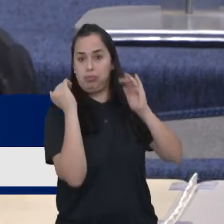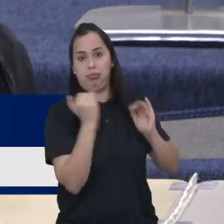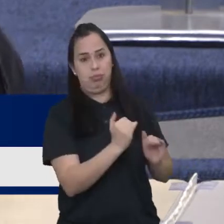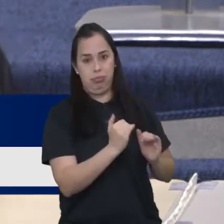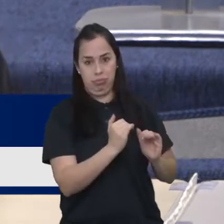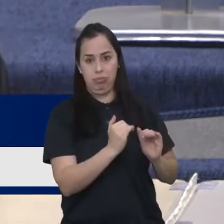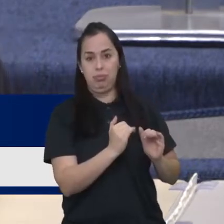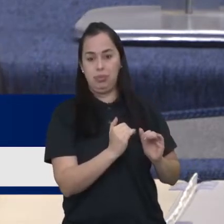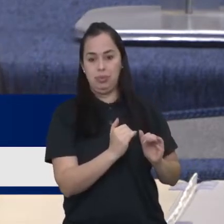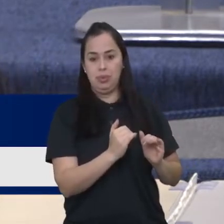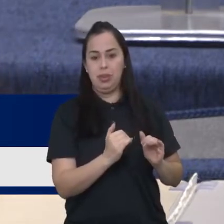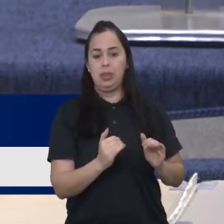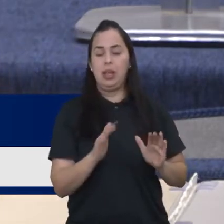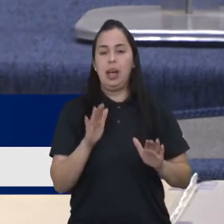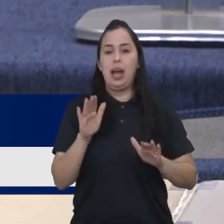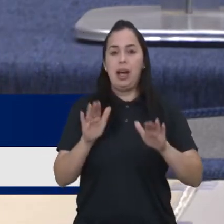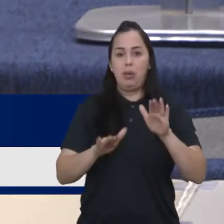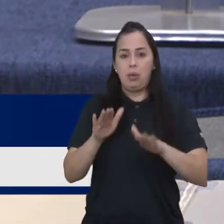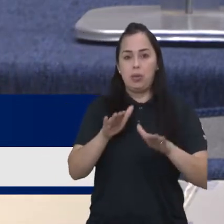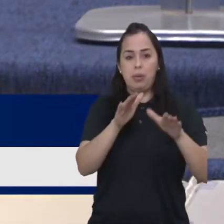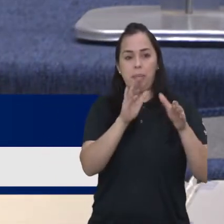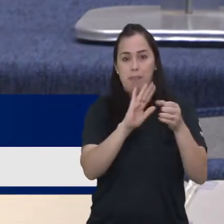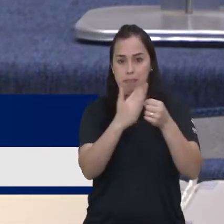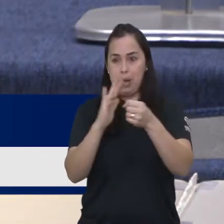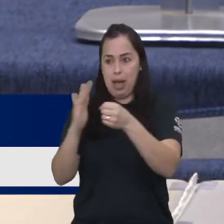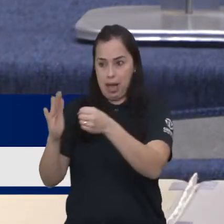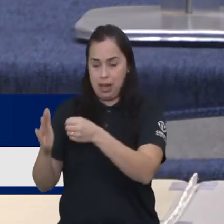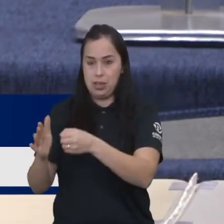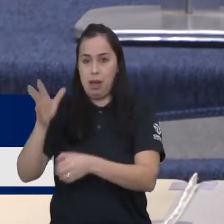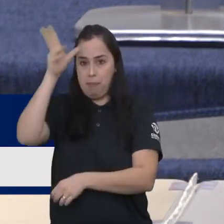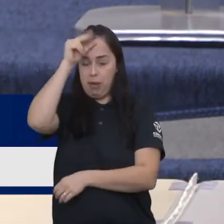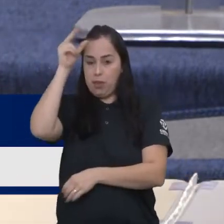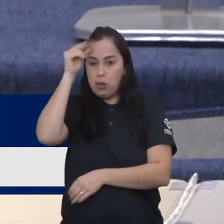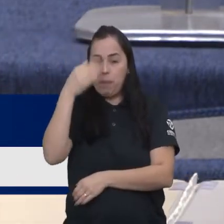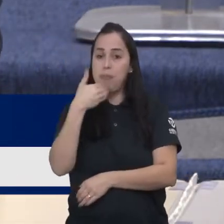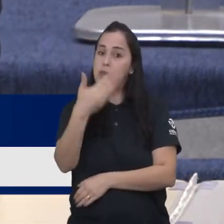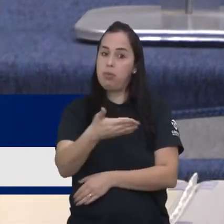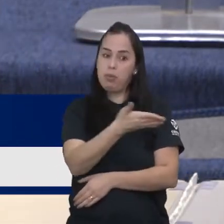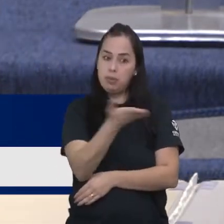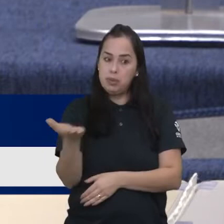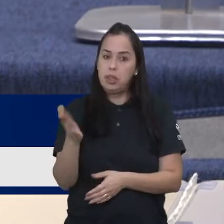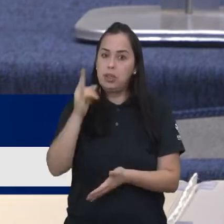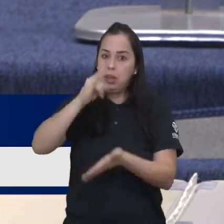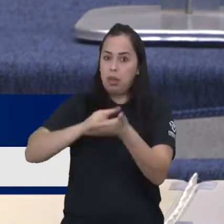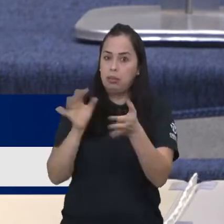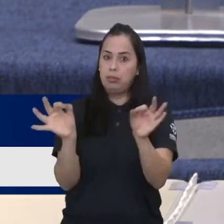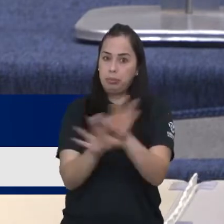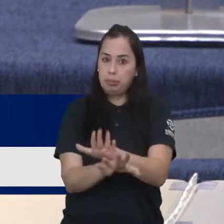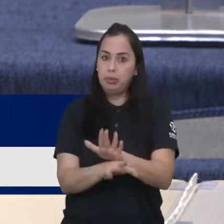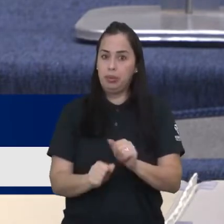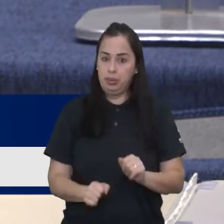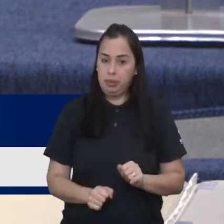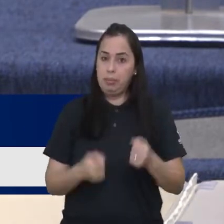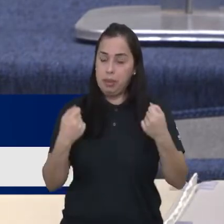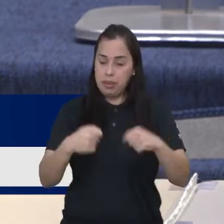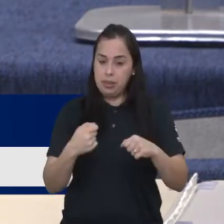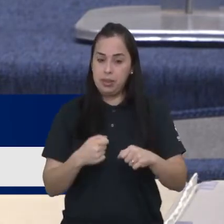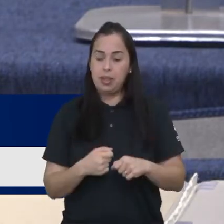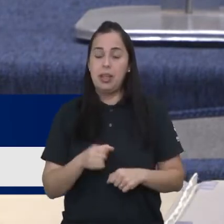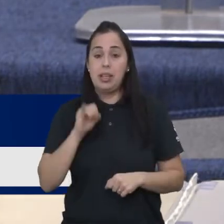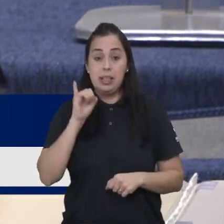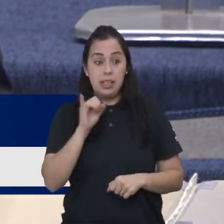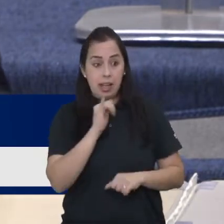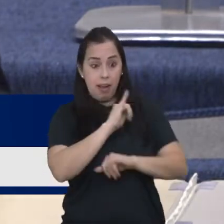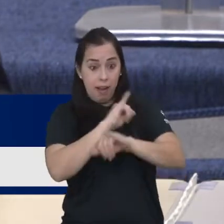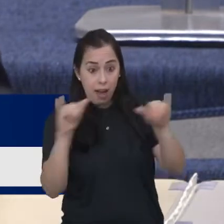cumprir aquela ordem. o que a gente está argumentando em alguns bairros, por exemplo, que a Prefeitura notificou para regularizar. Notificou os moradores para regularizar.